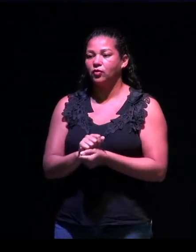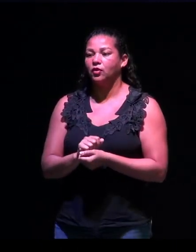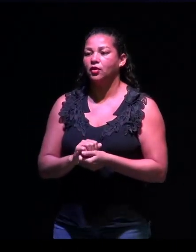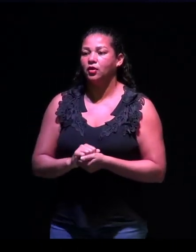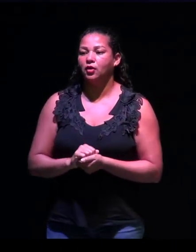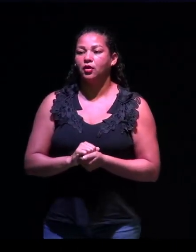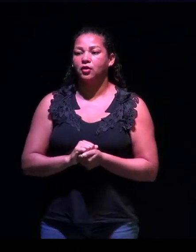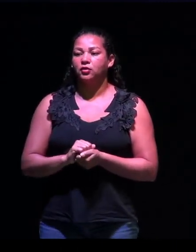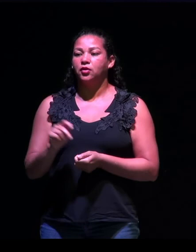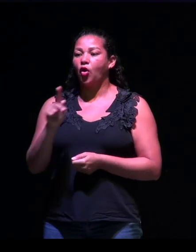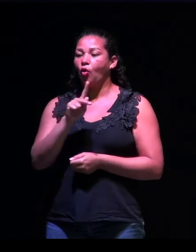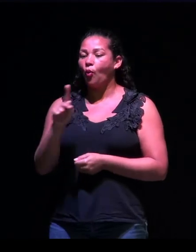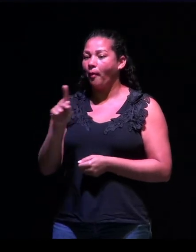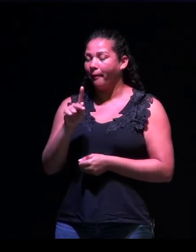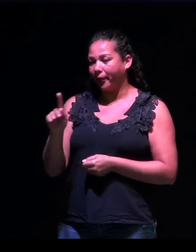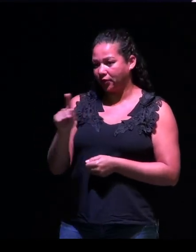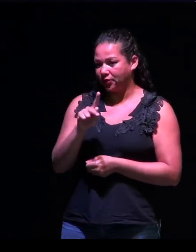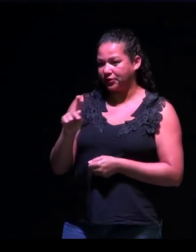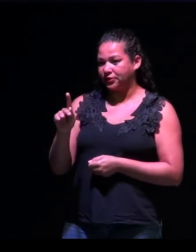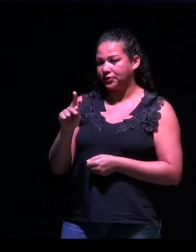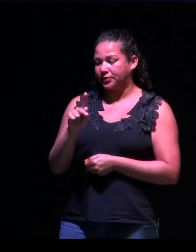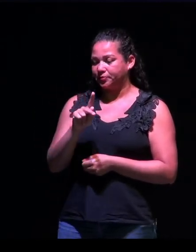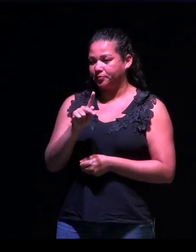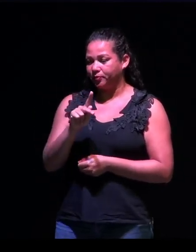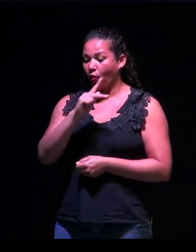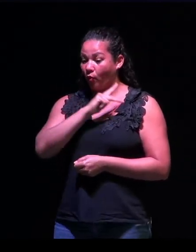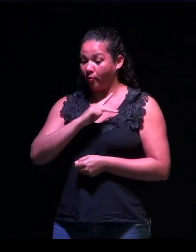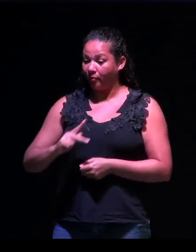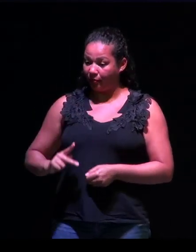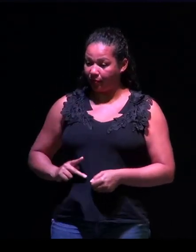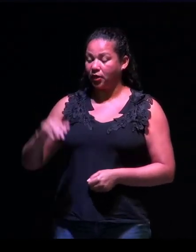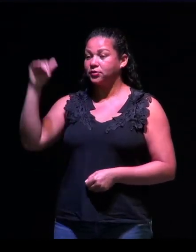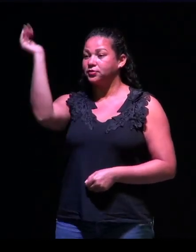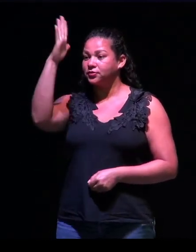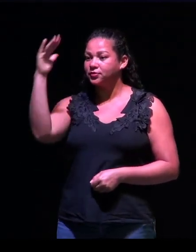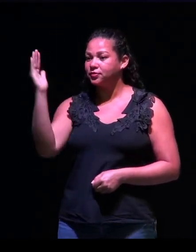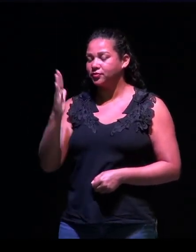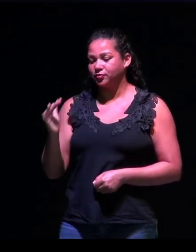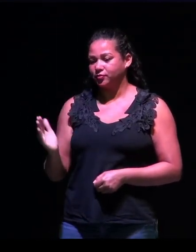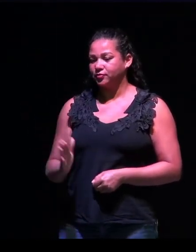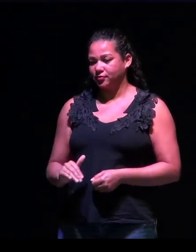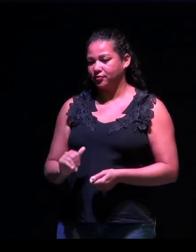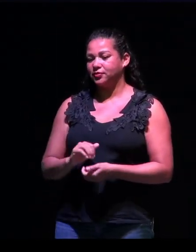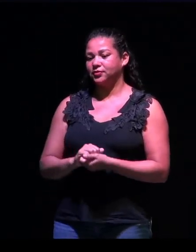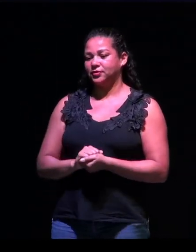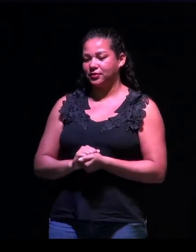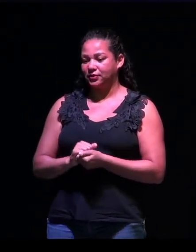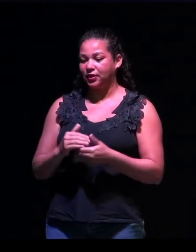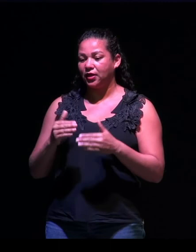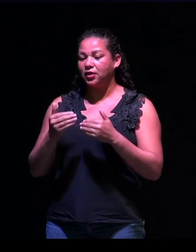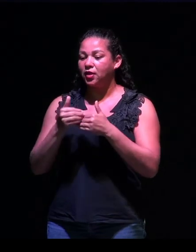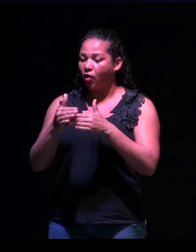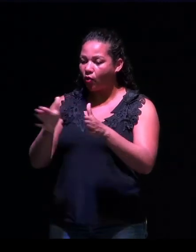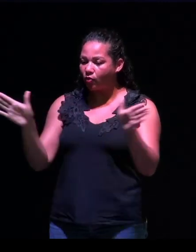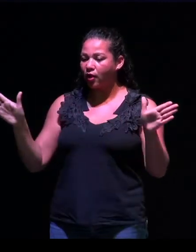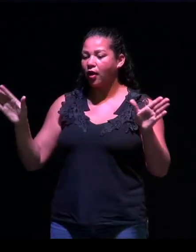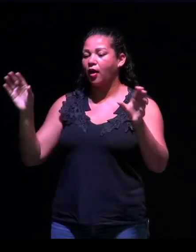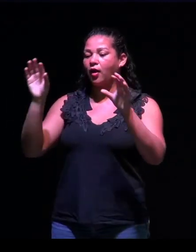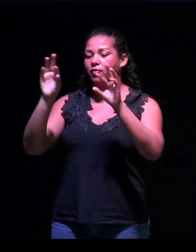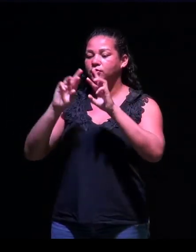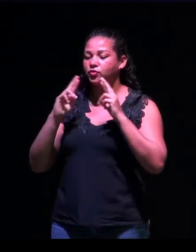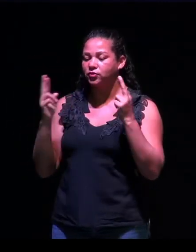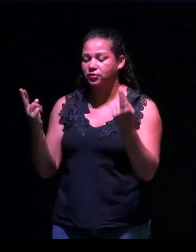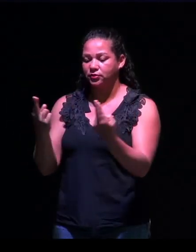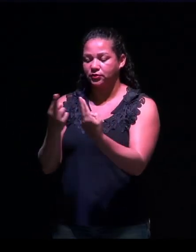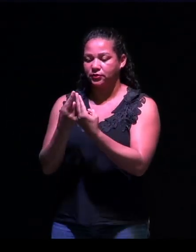Nações Unidas é o presidente brasileiro, não é isso? Não é isso, JR? É o presidente brasileiro que abre as Nações Unidas. Naquele ano, no primeiro ano